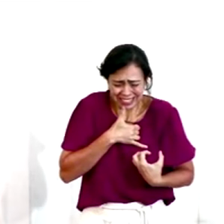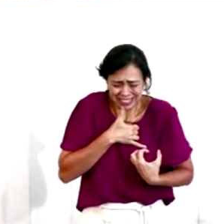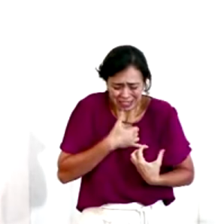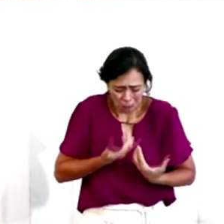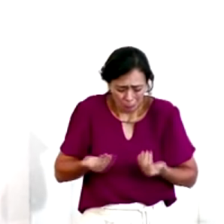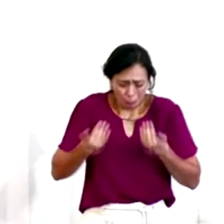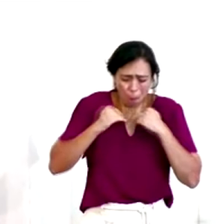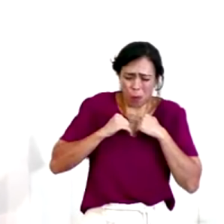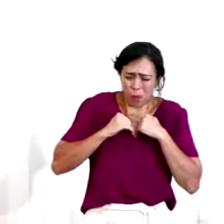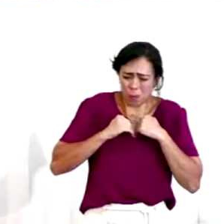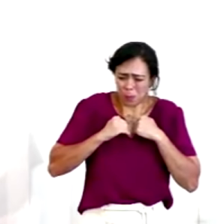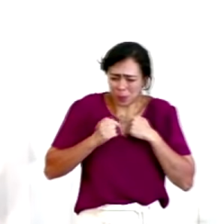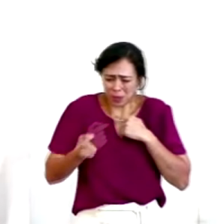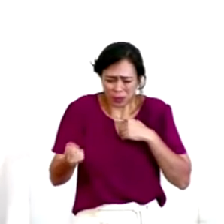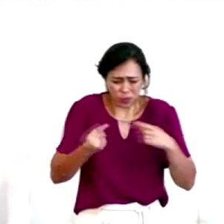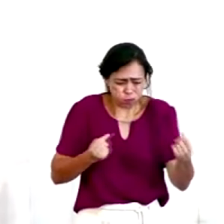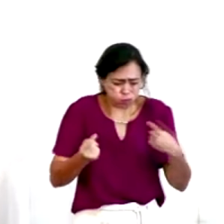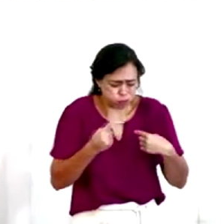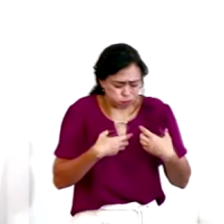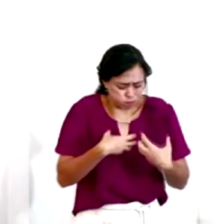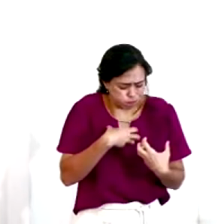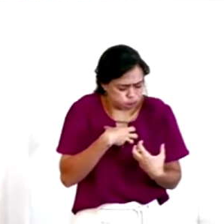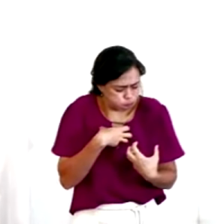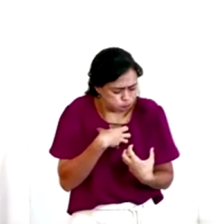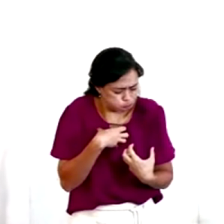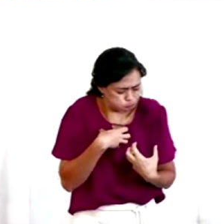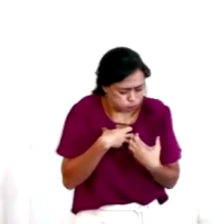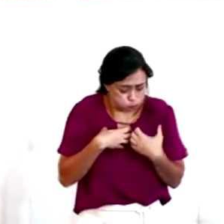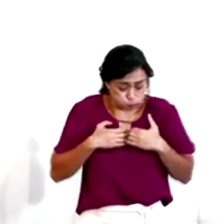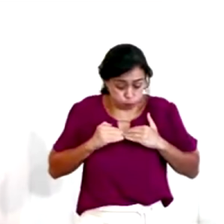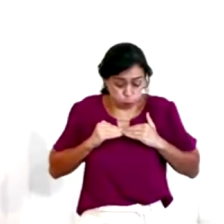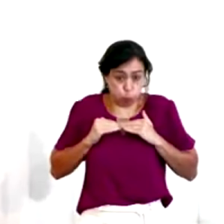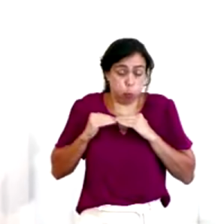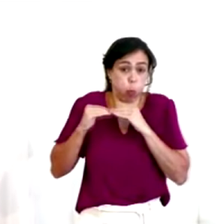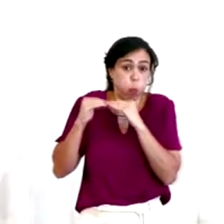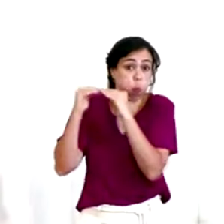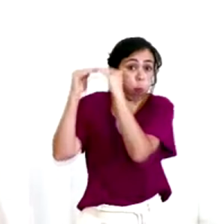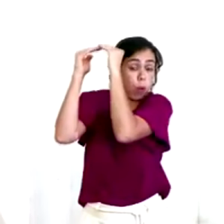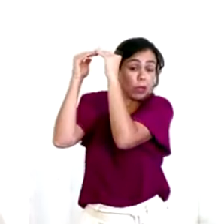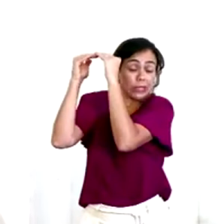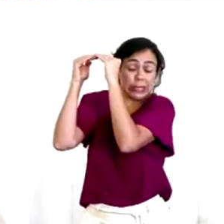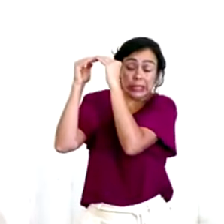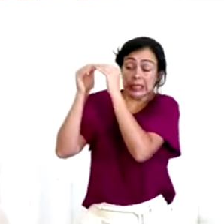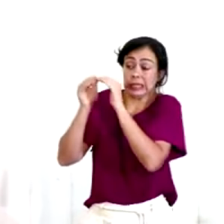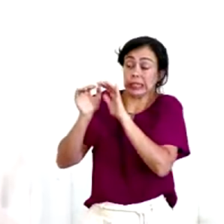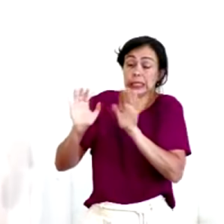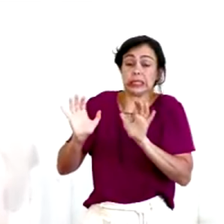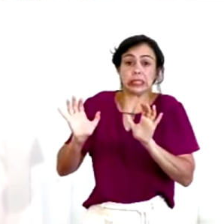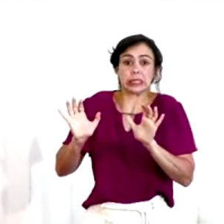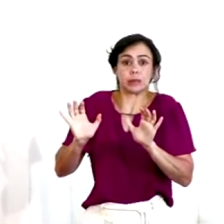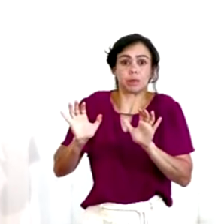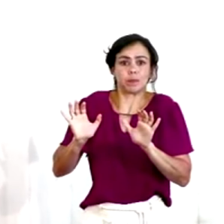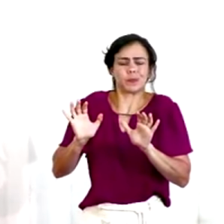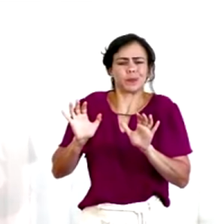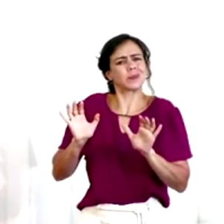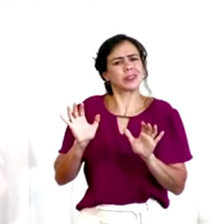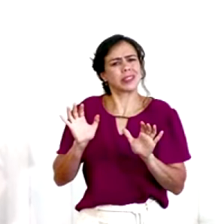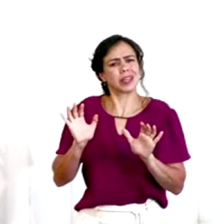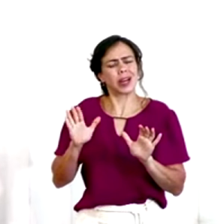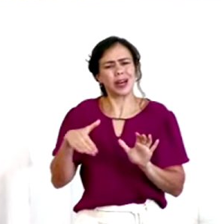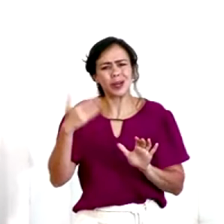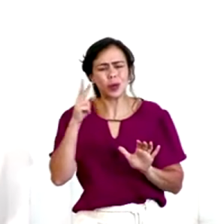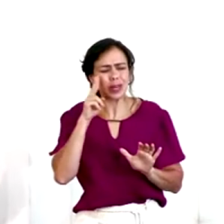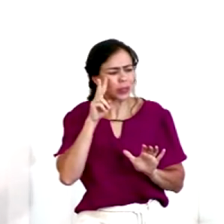Isso quando falamos de questões pessoais, quando nós olhamos para o mundo ao nosso redor, nós vemos